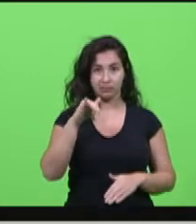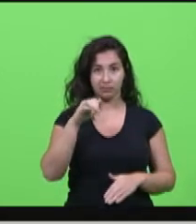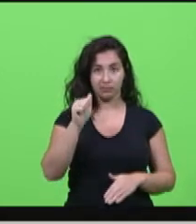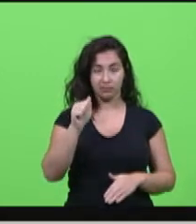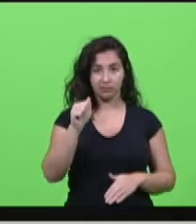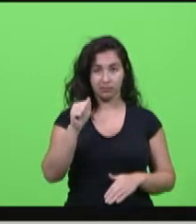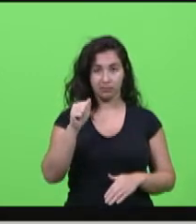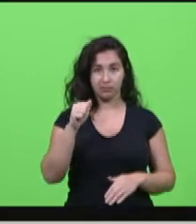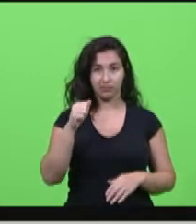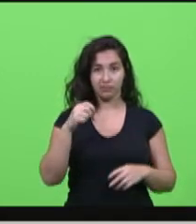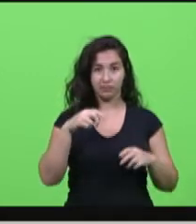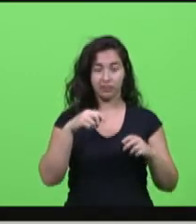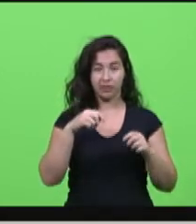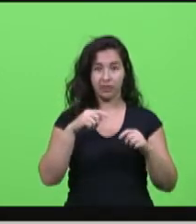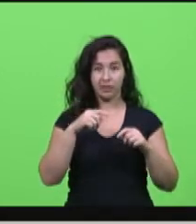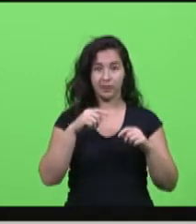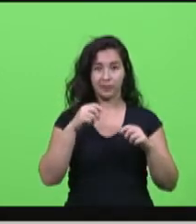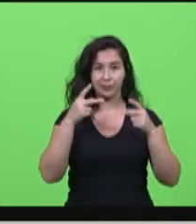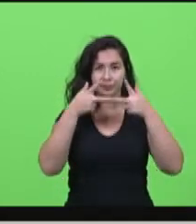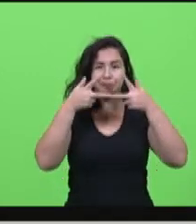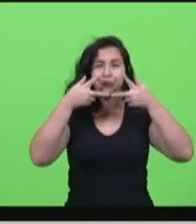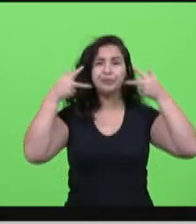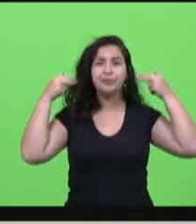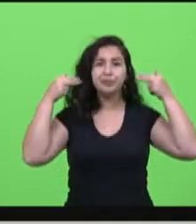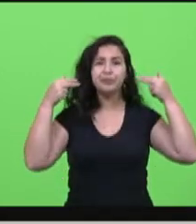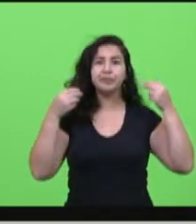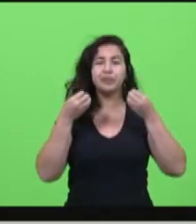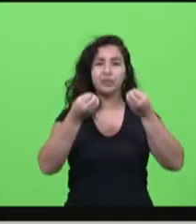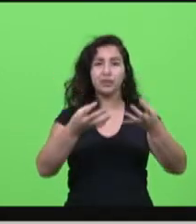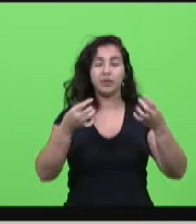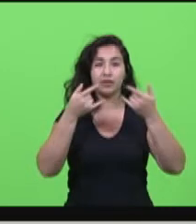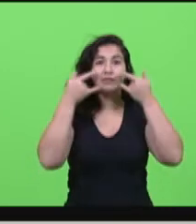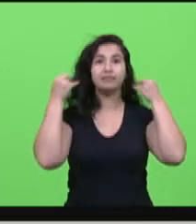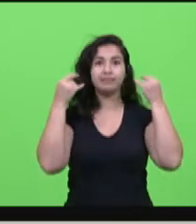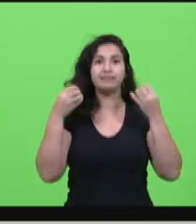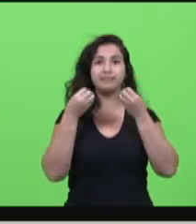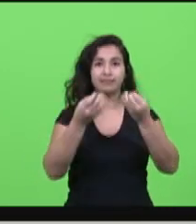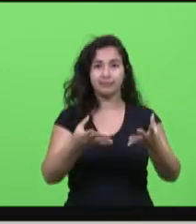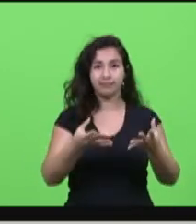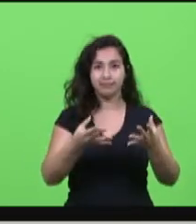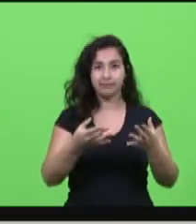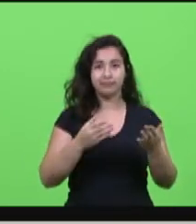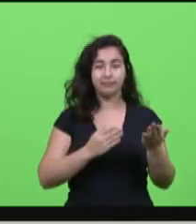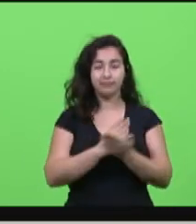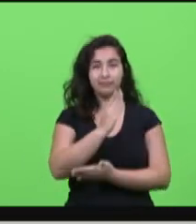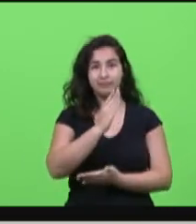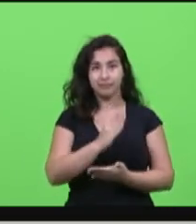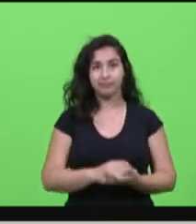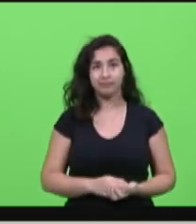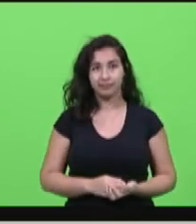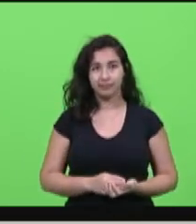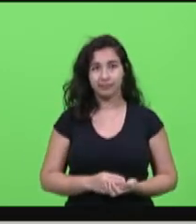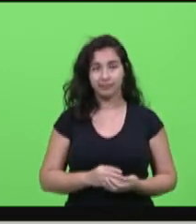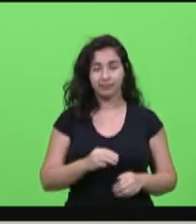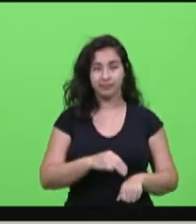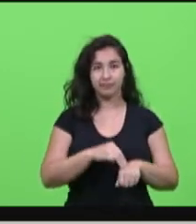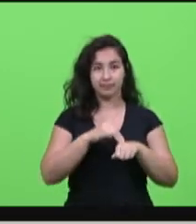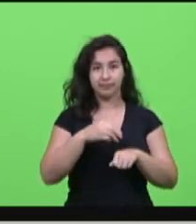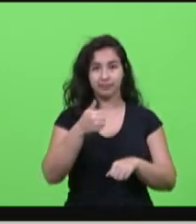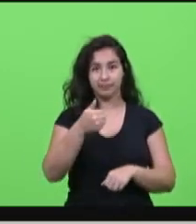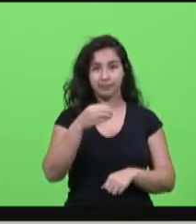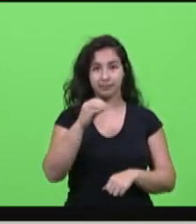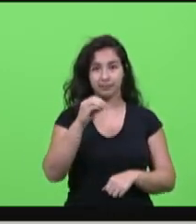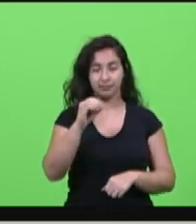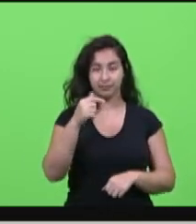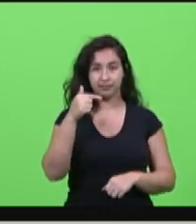facial doadas aos profissionais da área de saúde em todo o Brasil. Discussão, votação, aprovado. Moção de número 107, deputado Altair